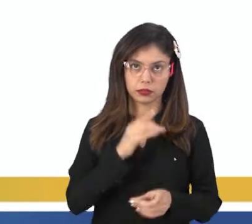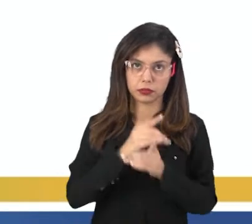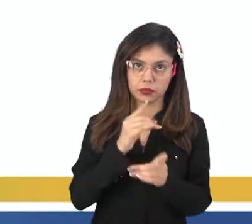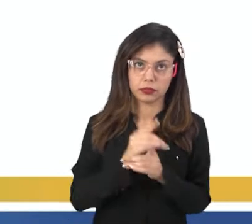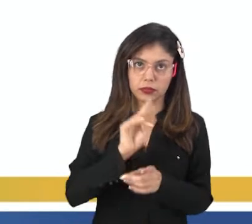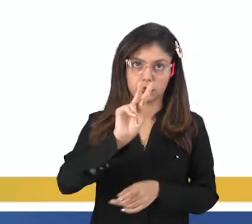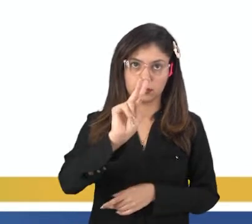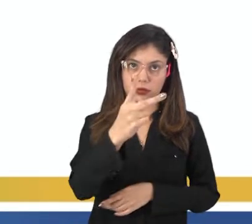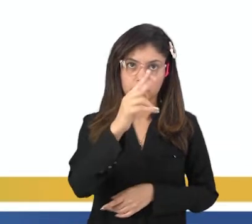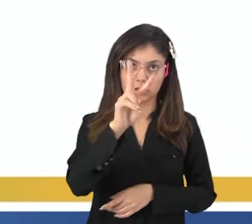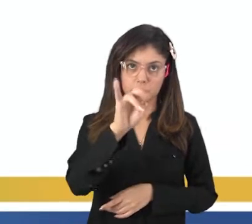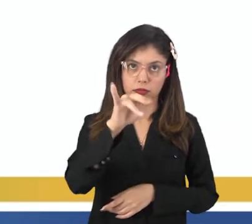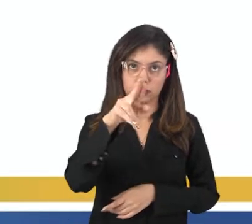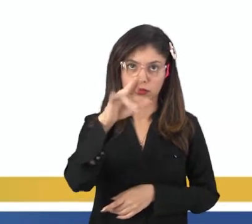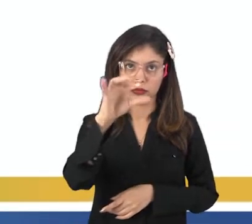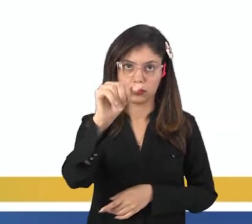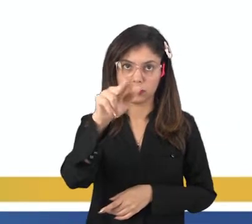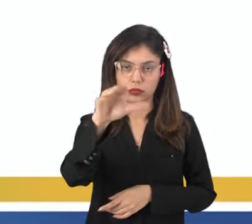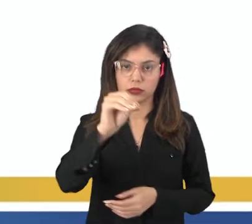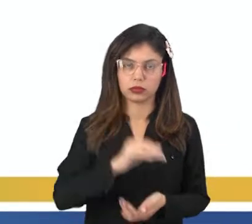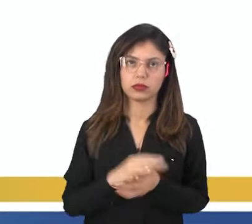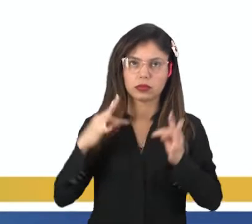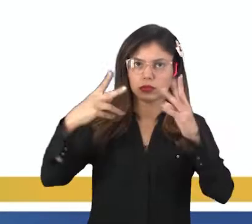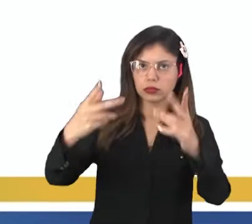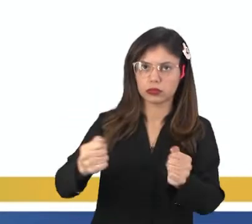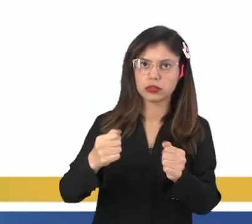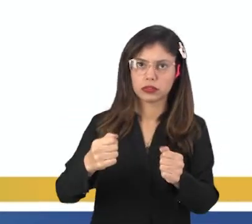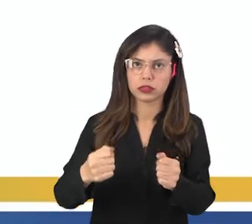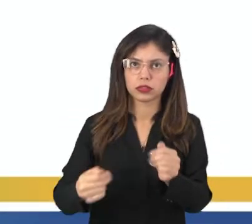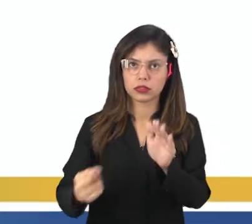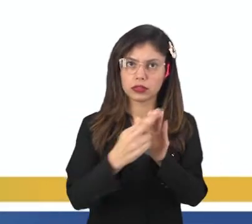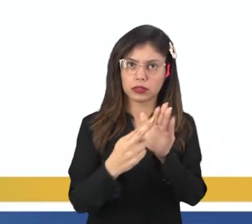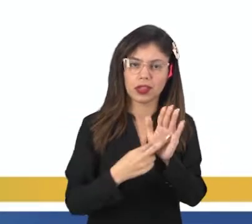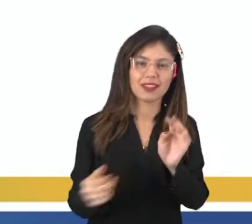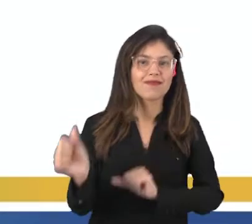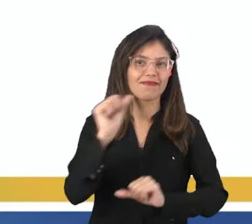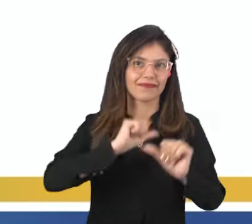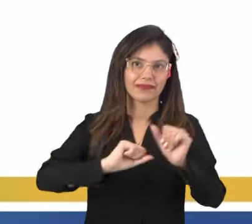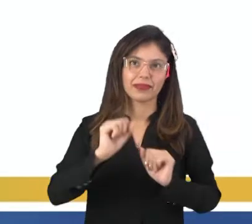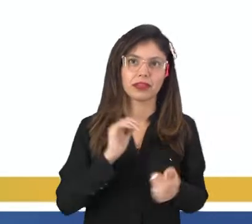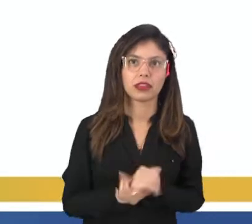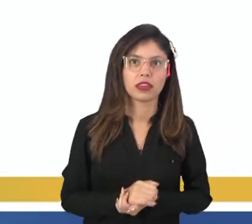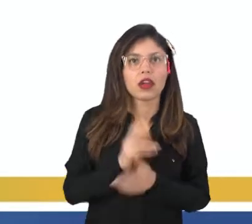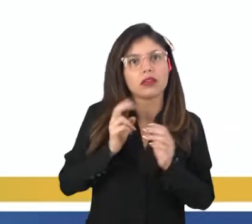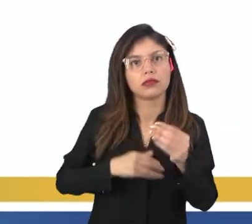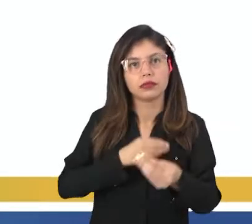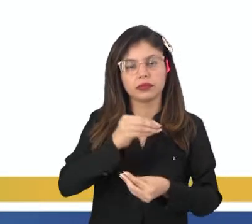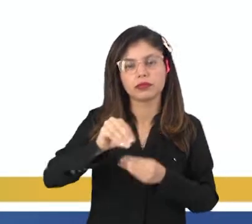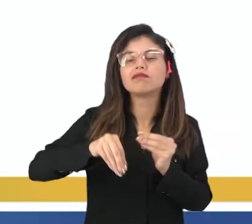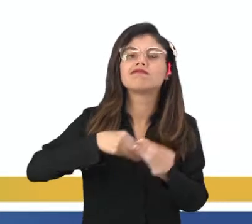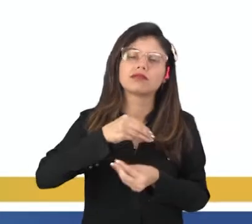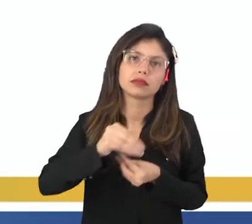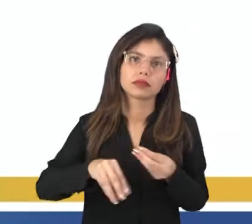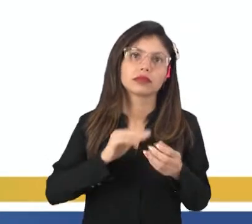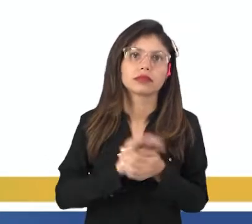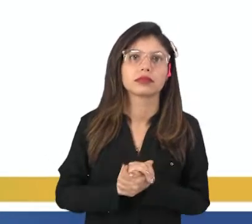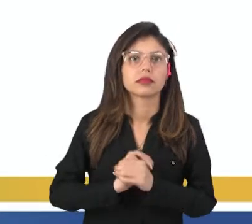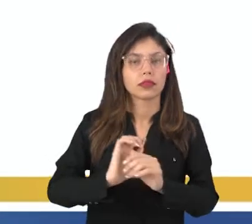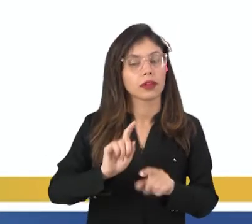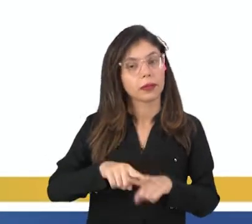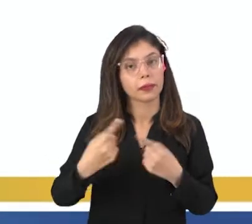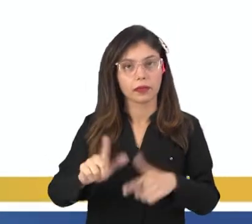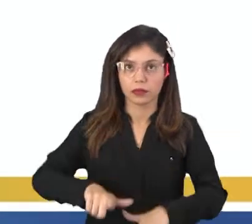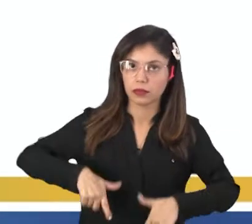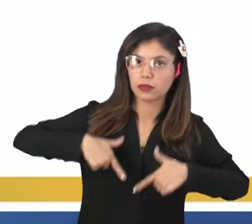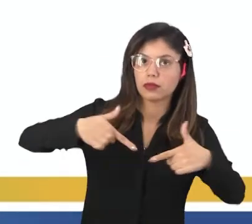ryann não a partir desse momento todas as suas prioridades mudam e conforme conforme se envolvem